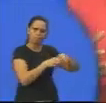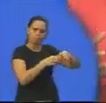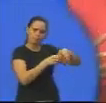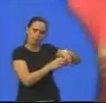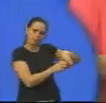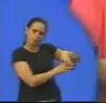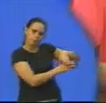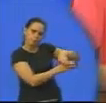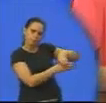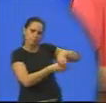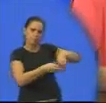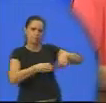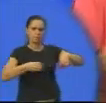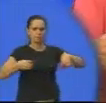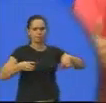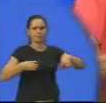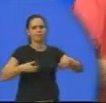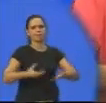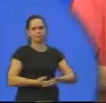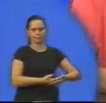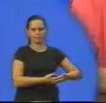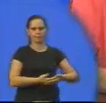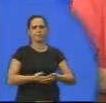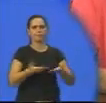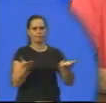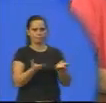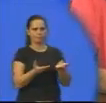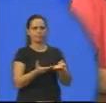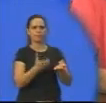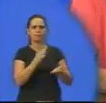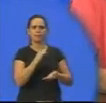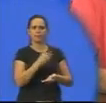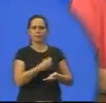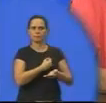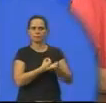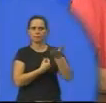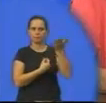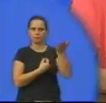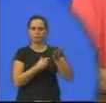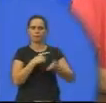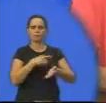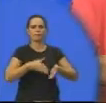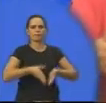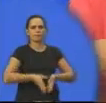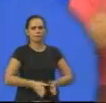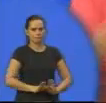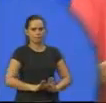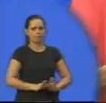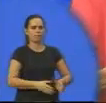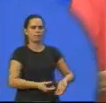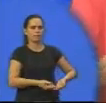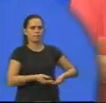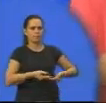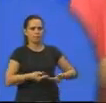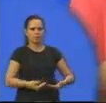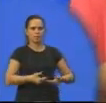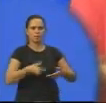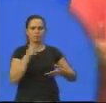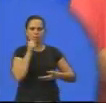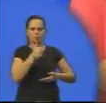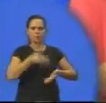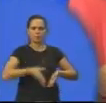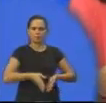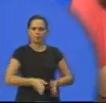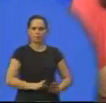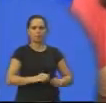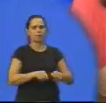ajudar a retirar o bebê, não é? Neste momento aí em que ele está saindo de dentro da mulher,